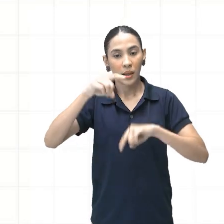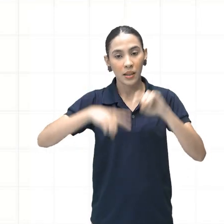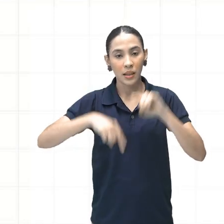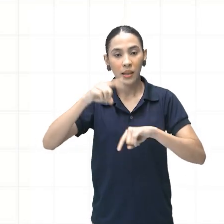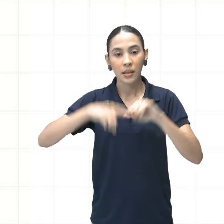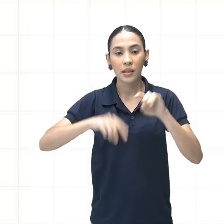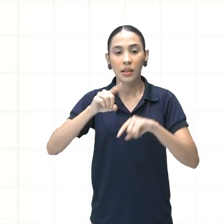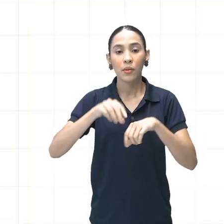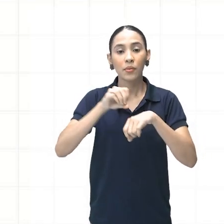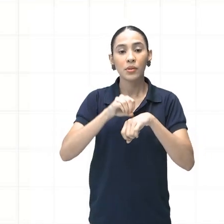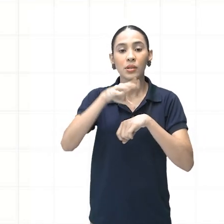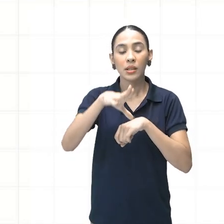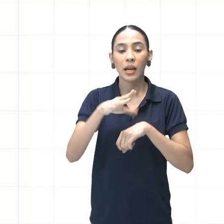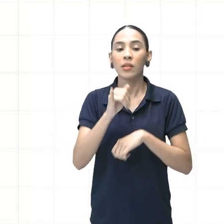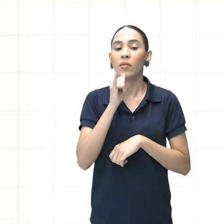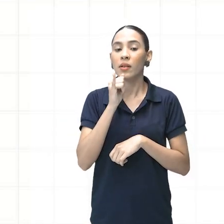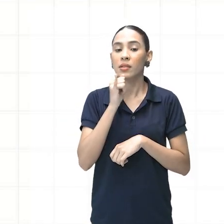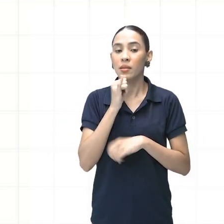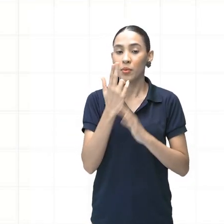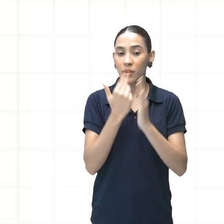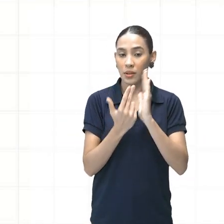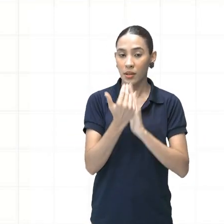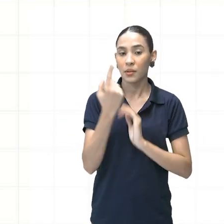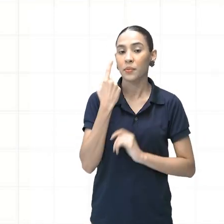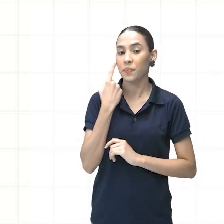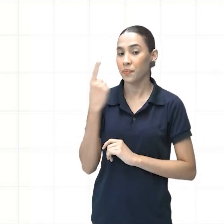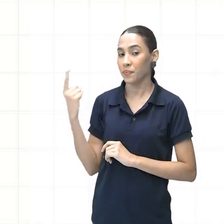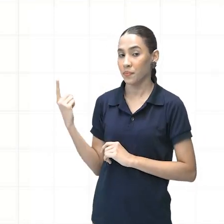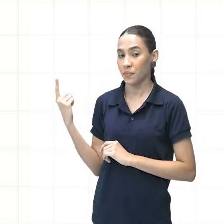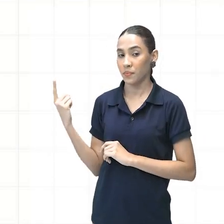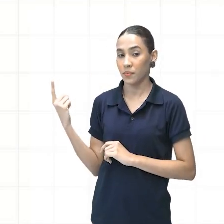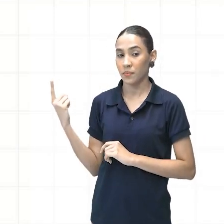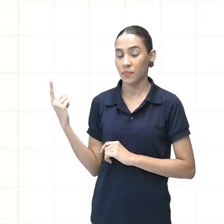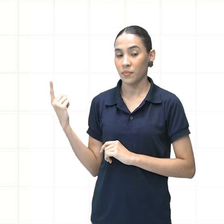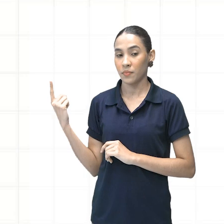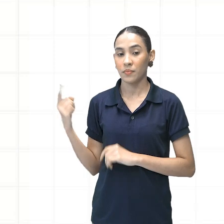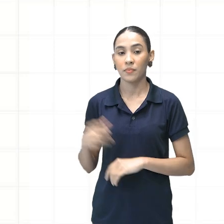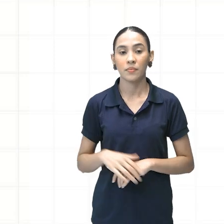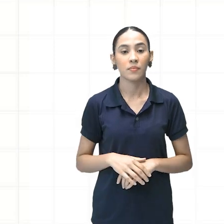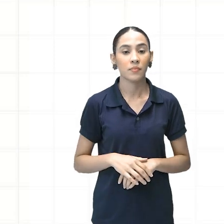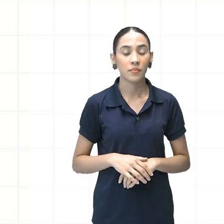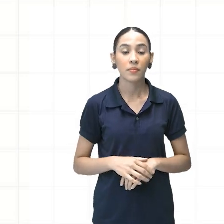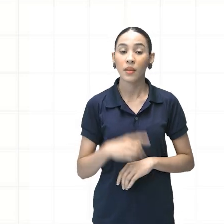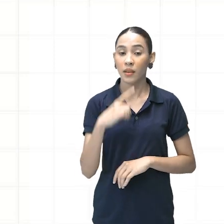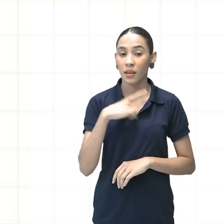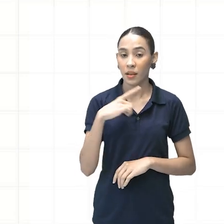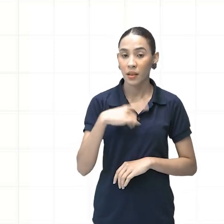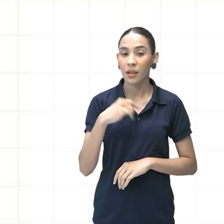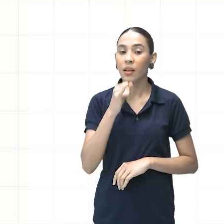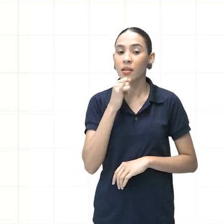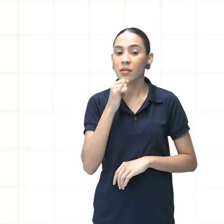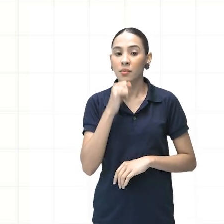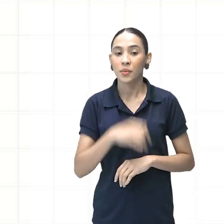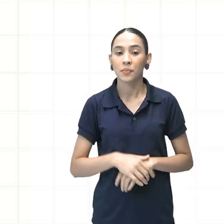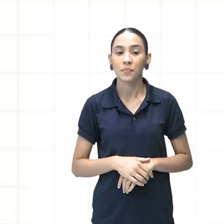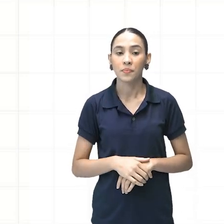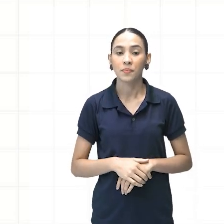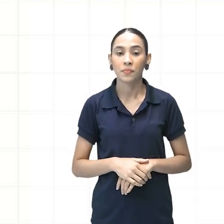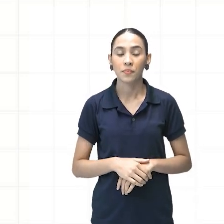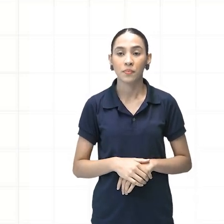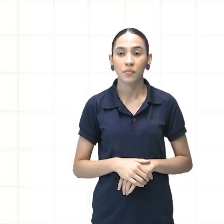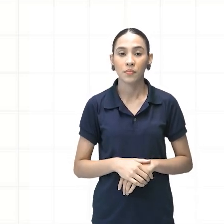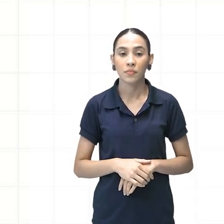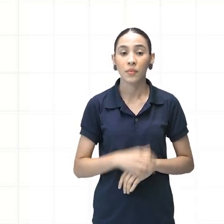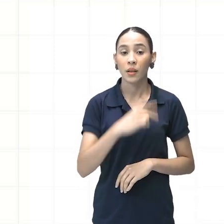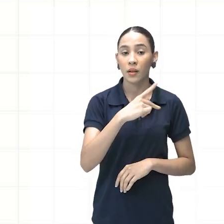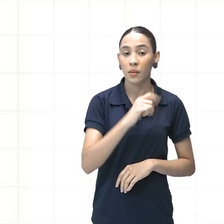recipientes estão indicadas no desenho. Então, tá aqui. Eu tenho aqui